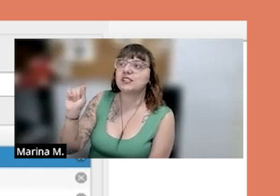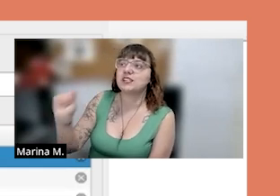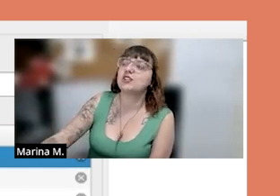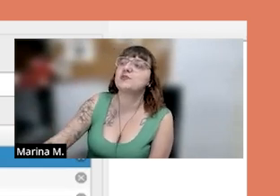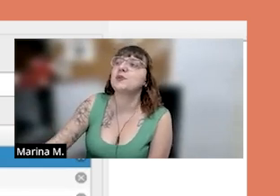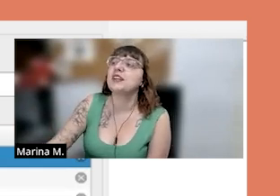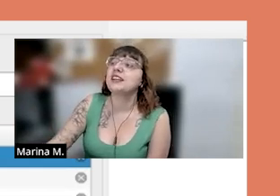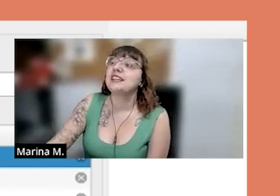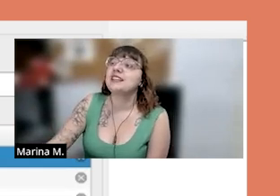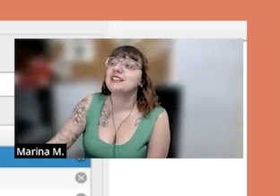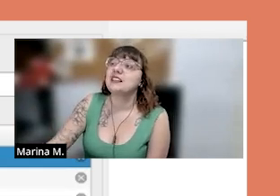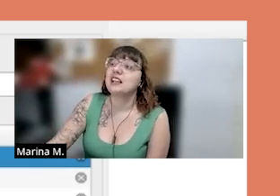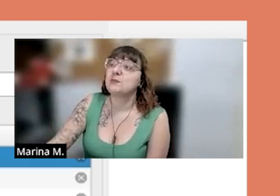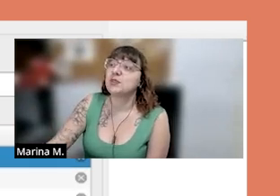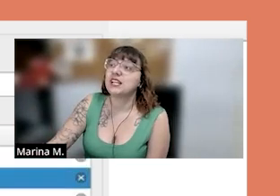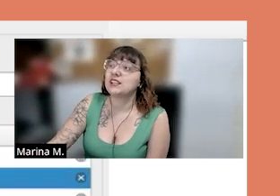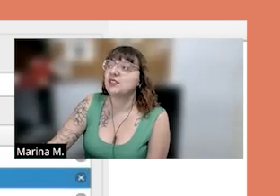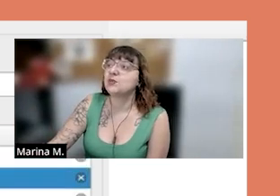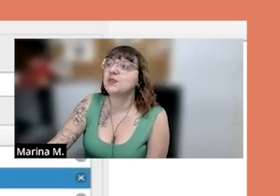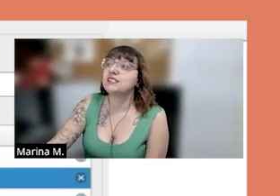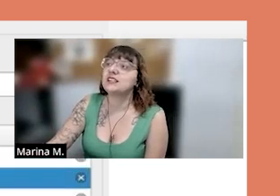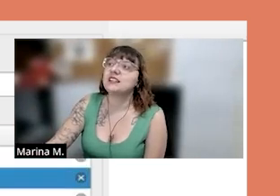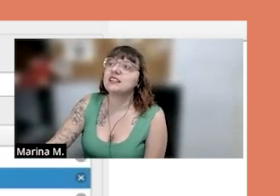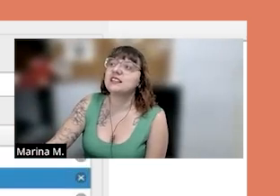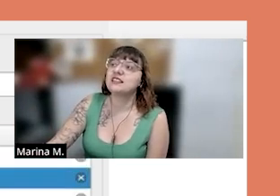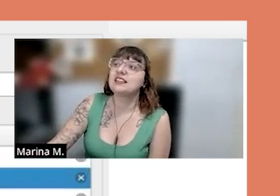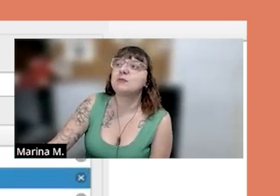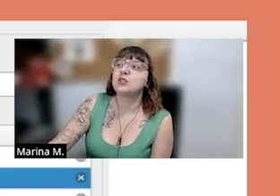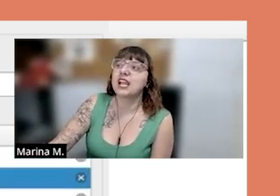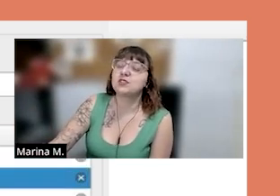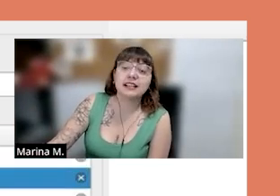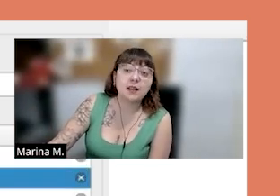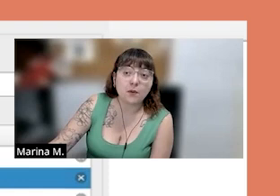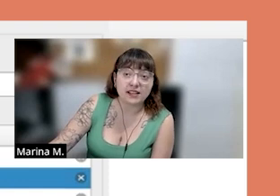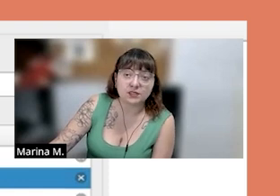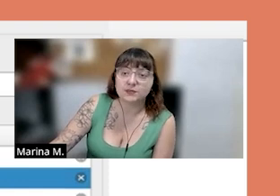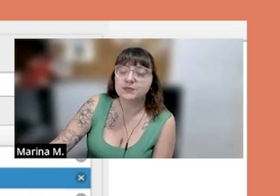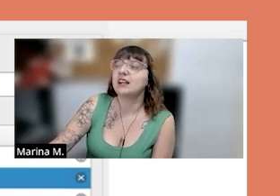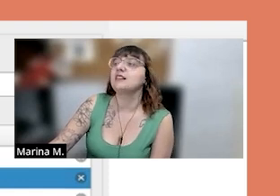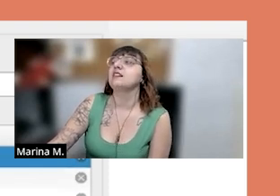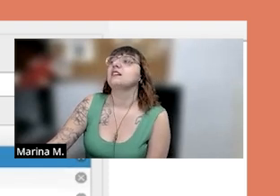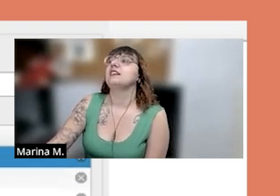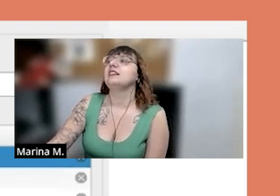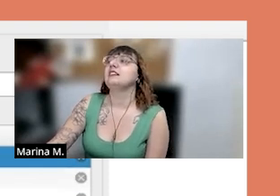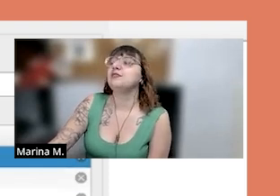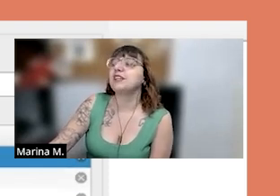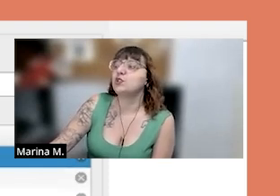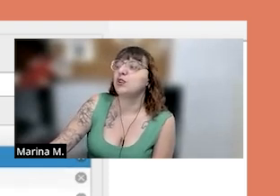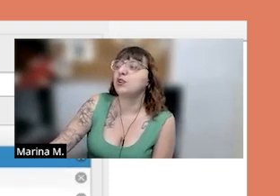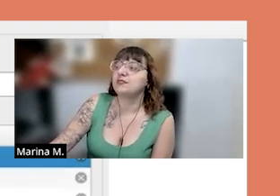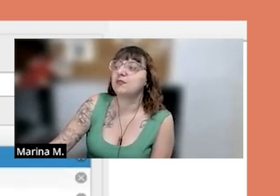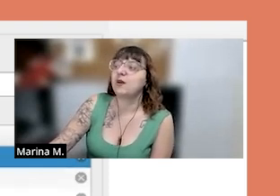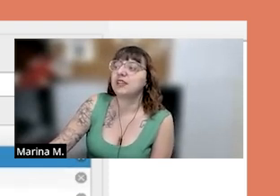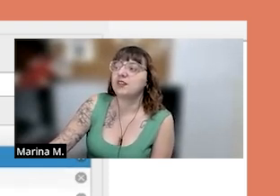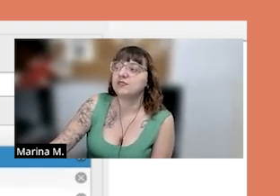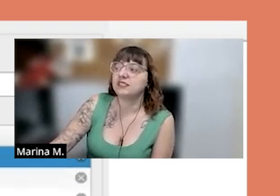para o Circa 2000. Ele poderia ter vindo com esse WGS 84, tá? Então fica de olho